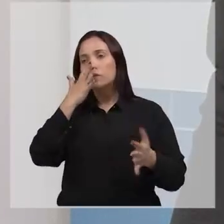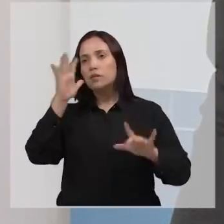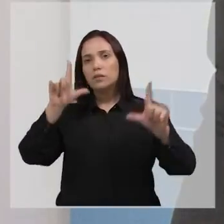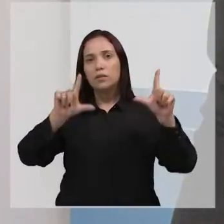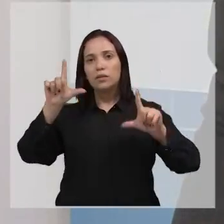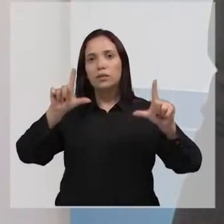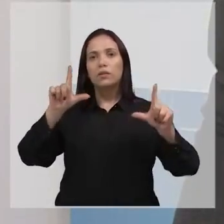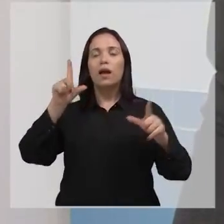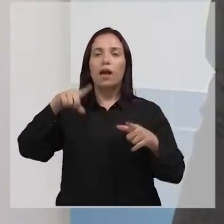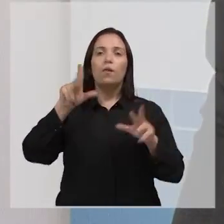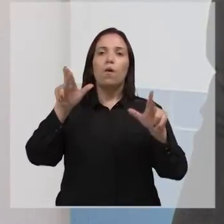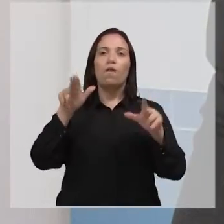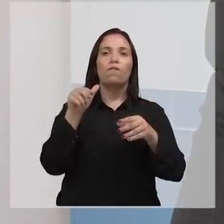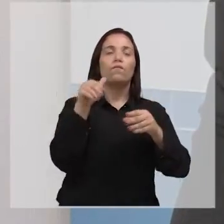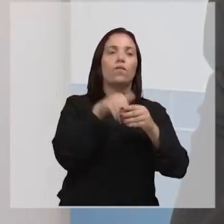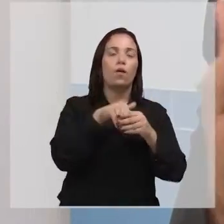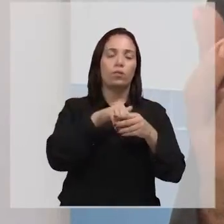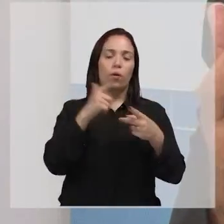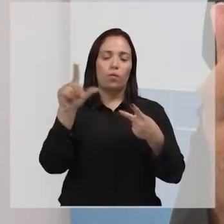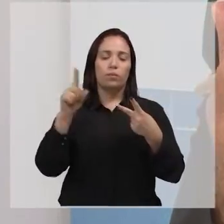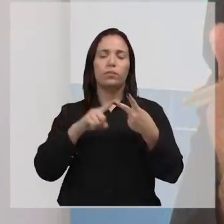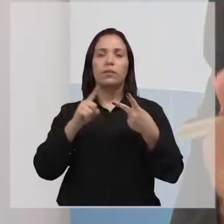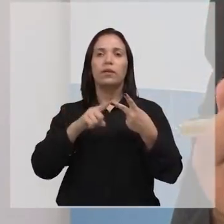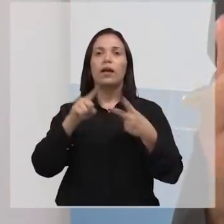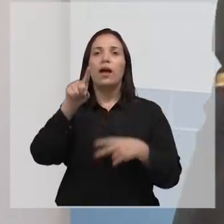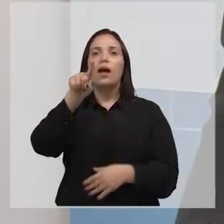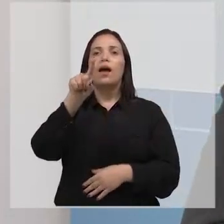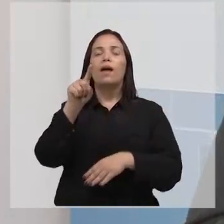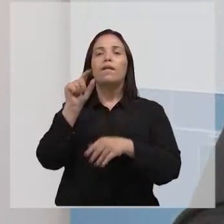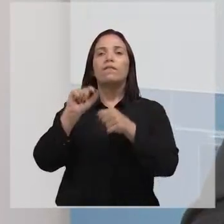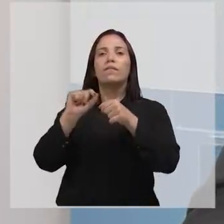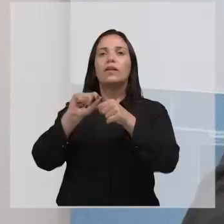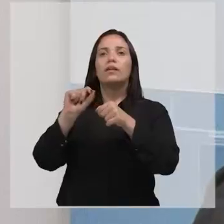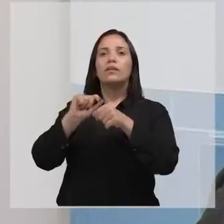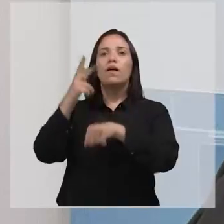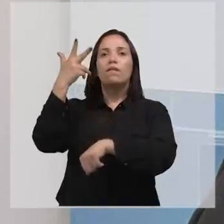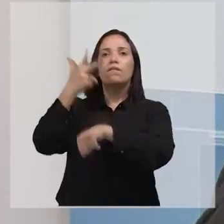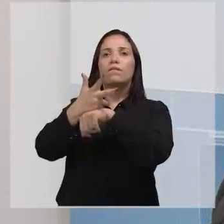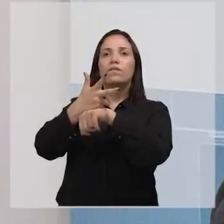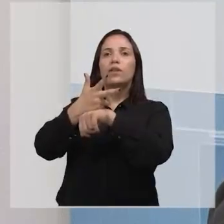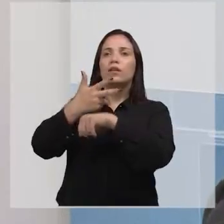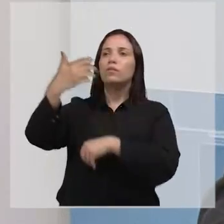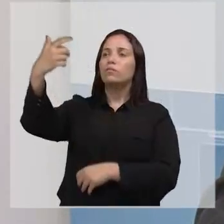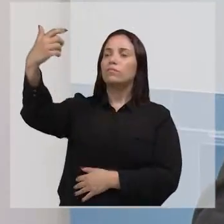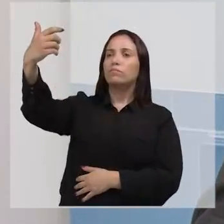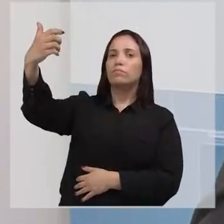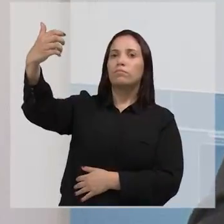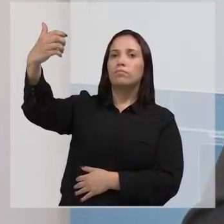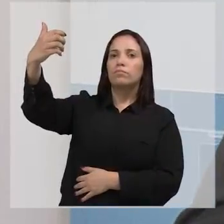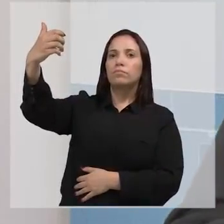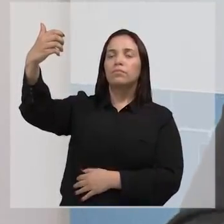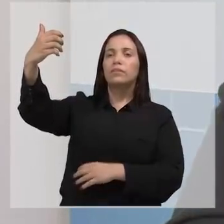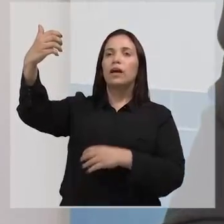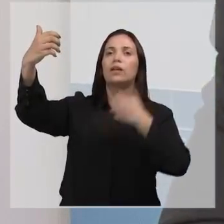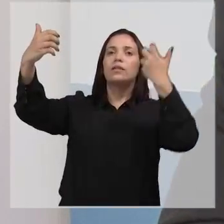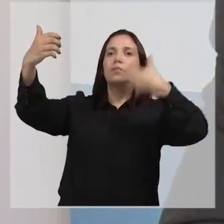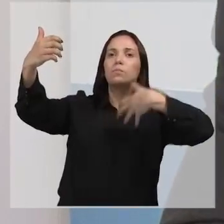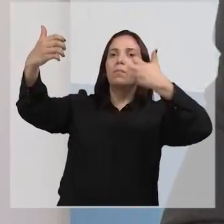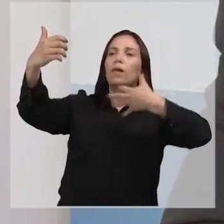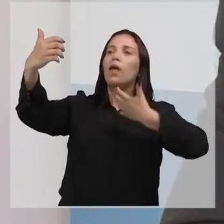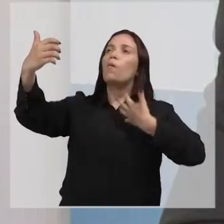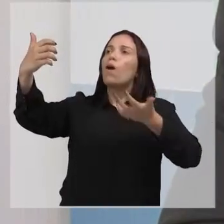Aí vem depois, o país que você quer. Quem é que está recebendo o vídeo do país que você quer? É a Rede Globo